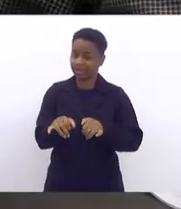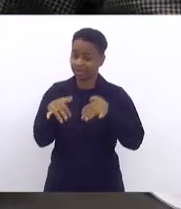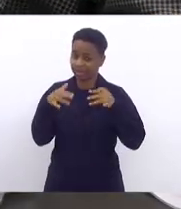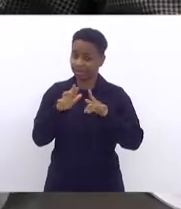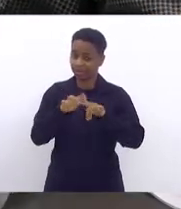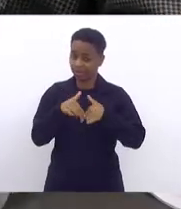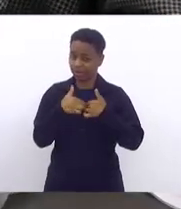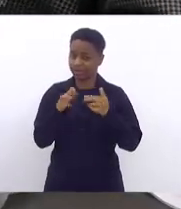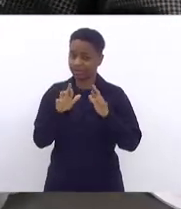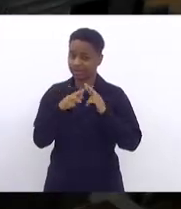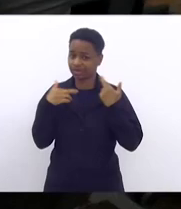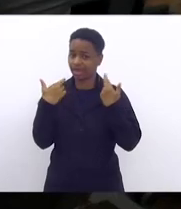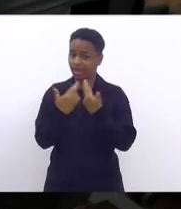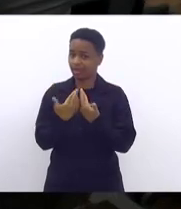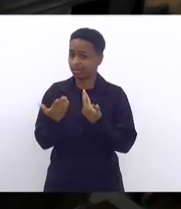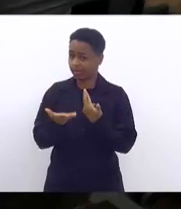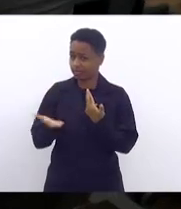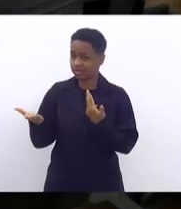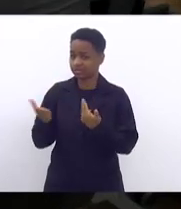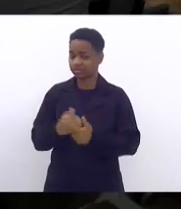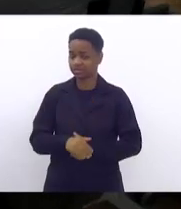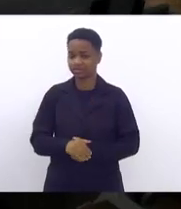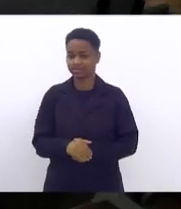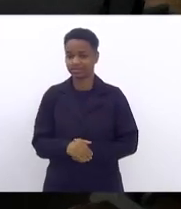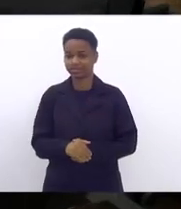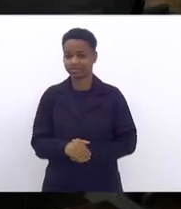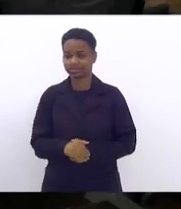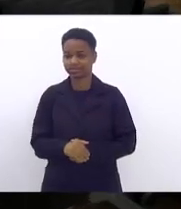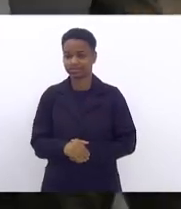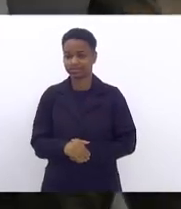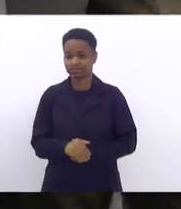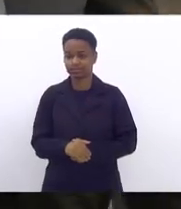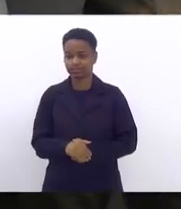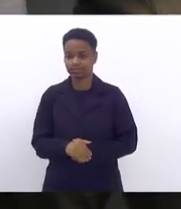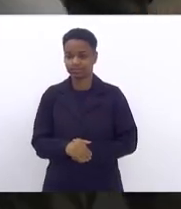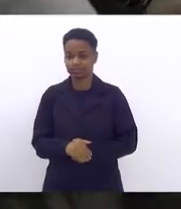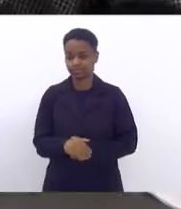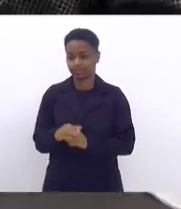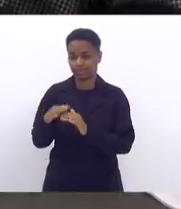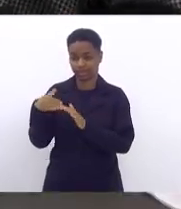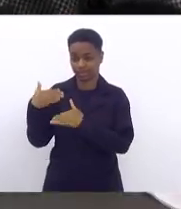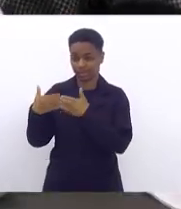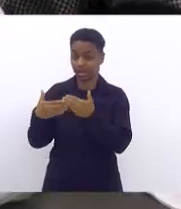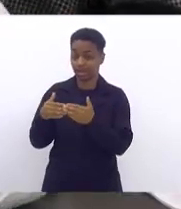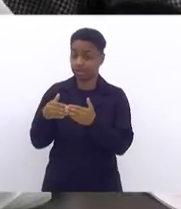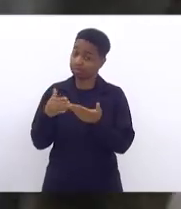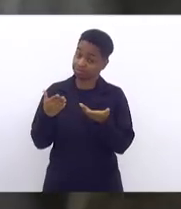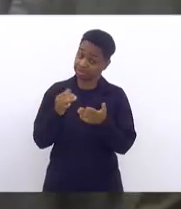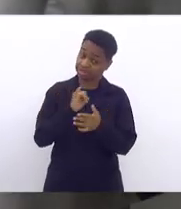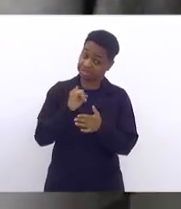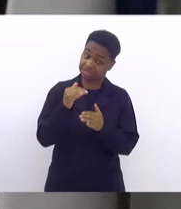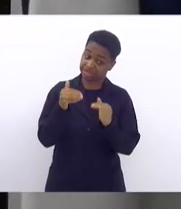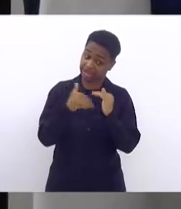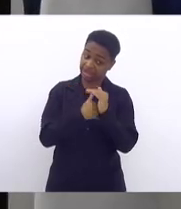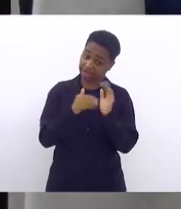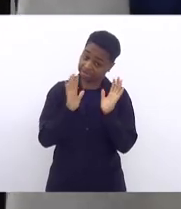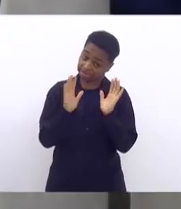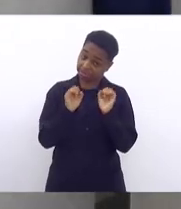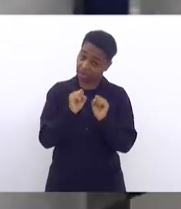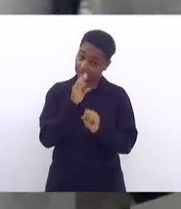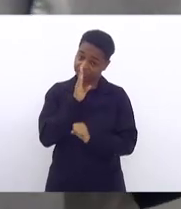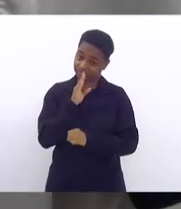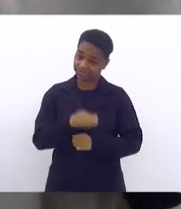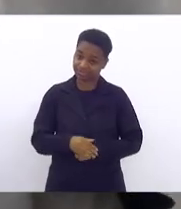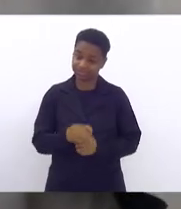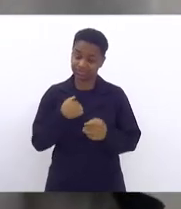vossas diligências com o presidente Bacelar. Mas avançou. A menos que seja secreto. Tenho respostas aí, eu vou passar a palavra ao